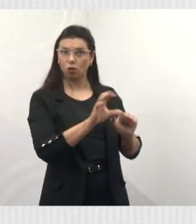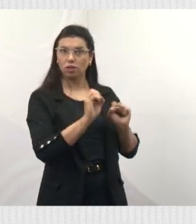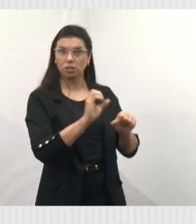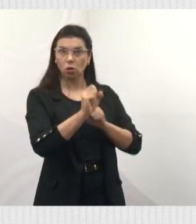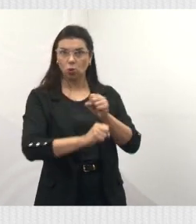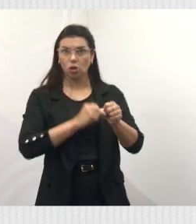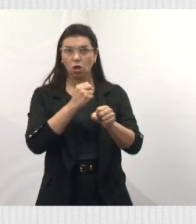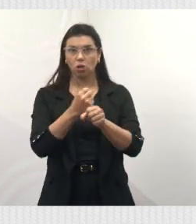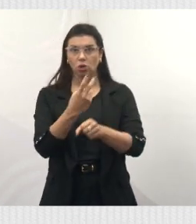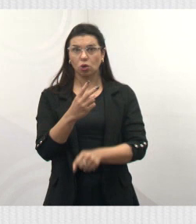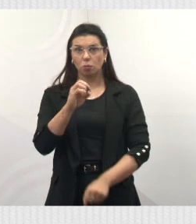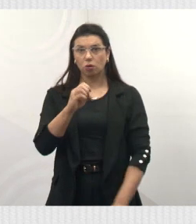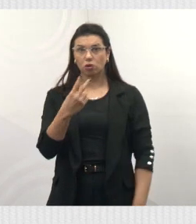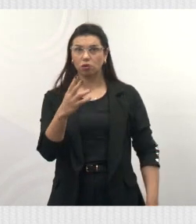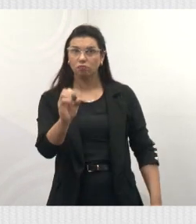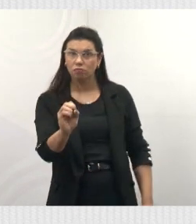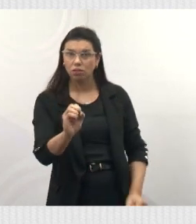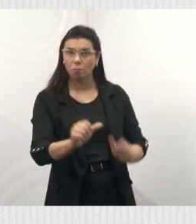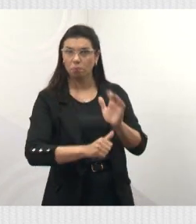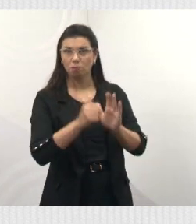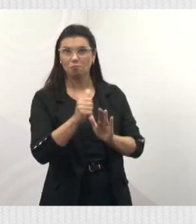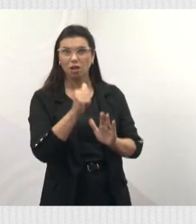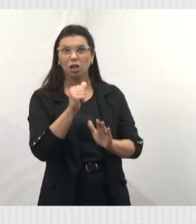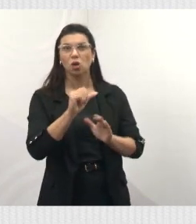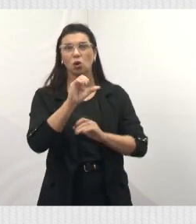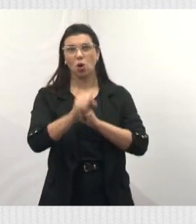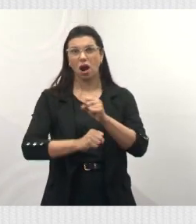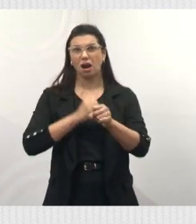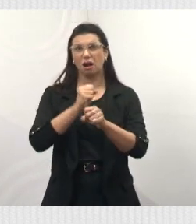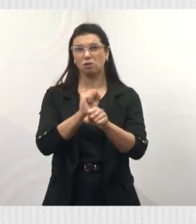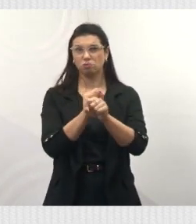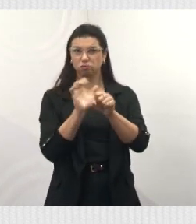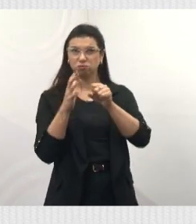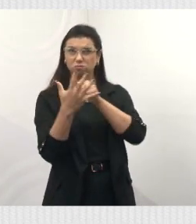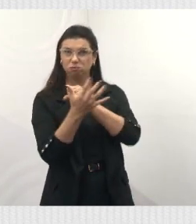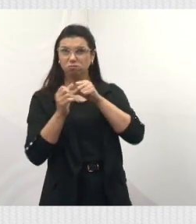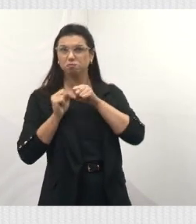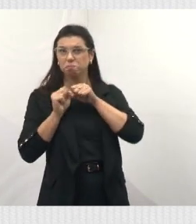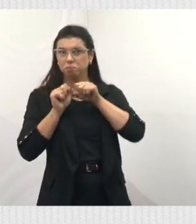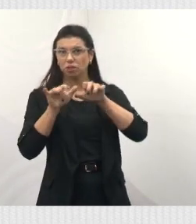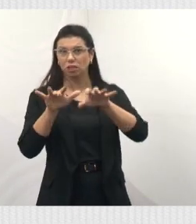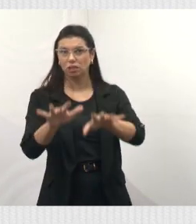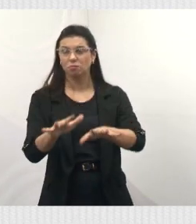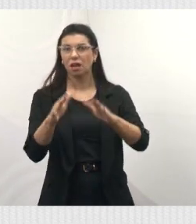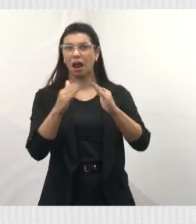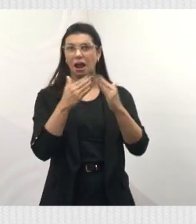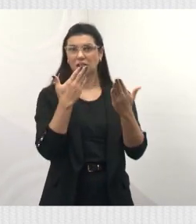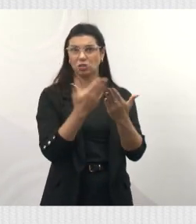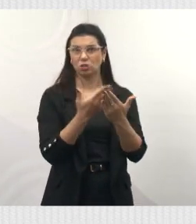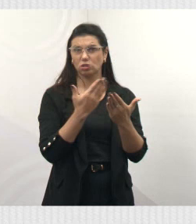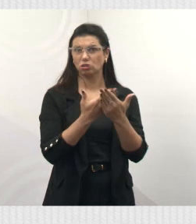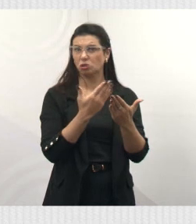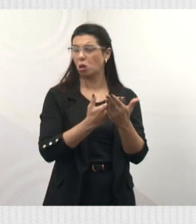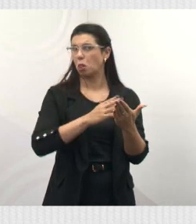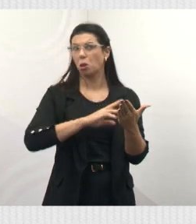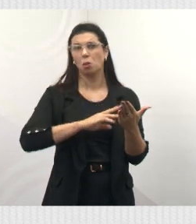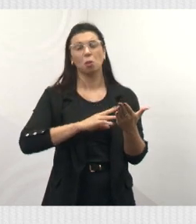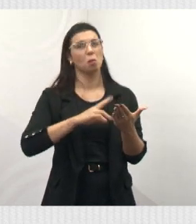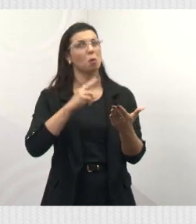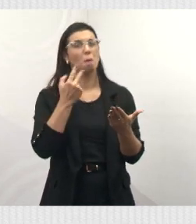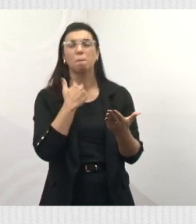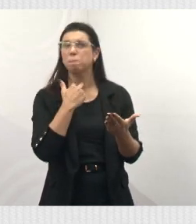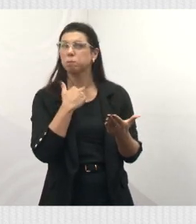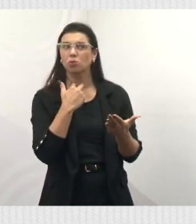foi, infelizmente, o primeiro ano da pandemia. E o primeiro ano no qual as escolas não puderam